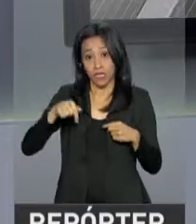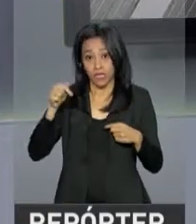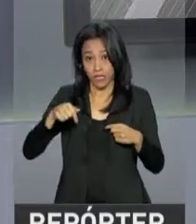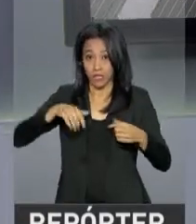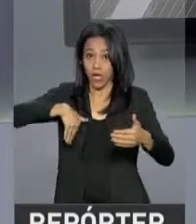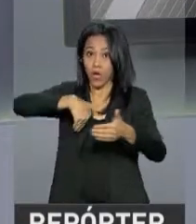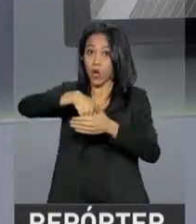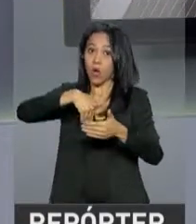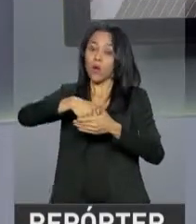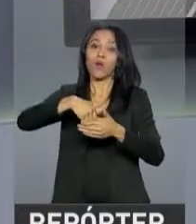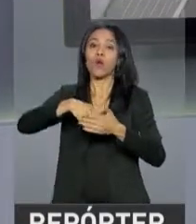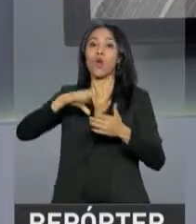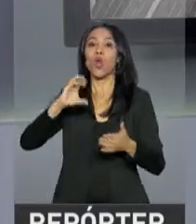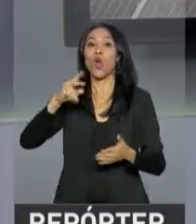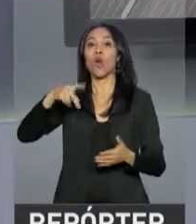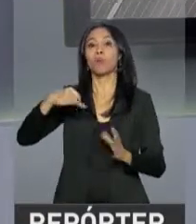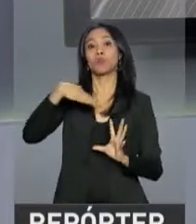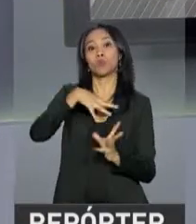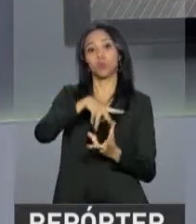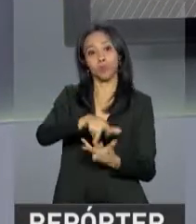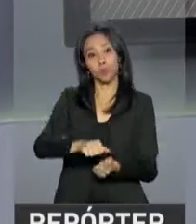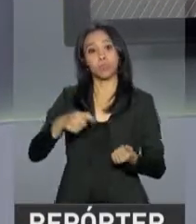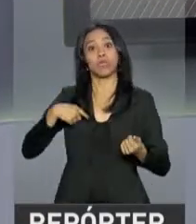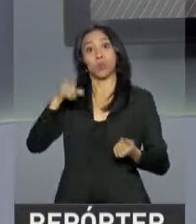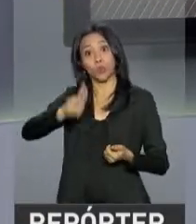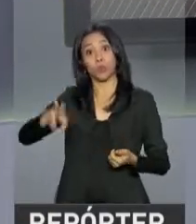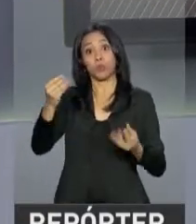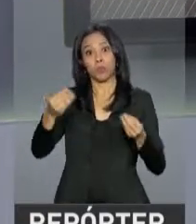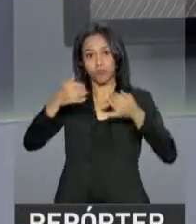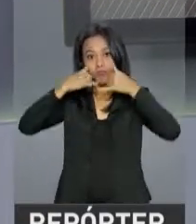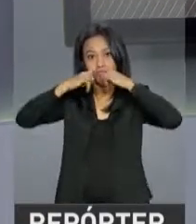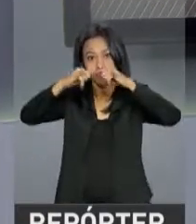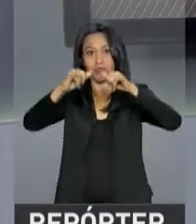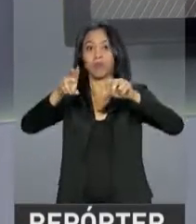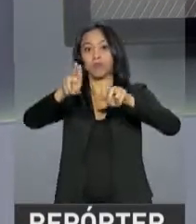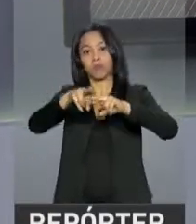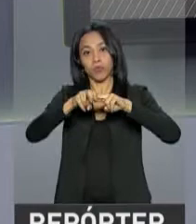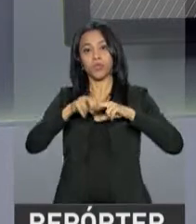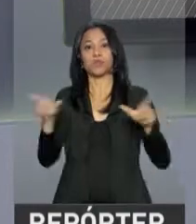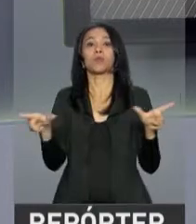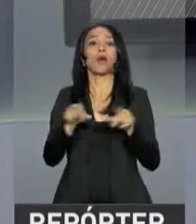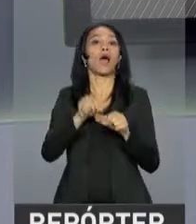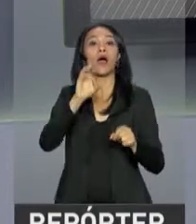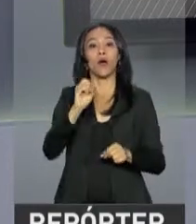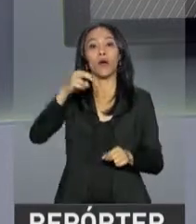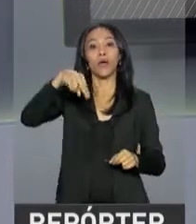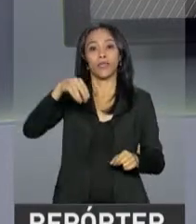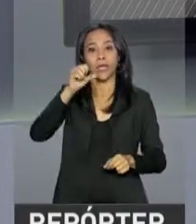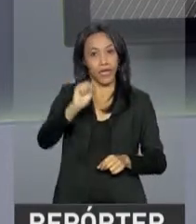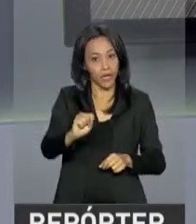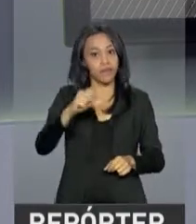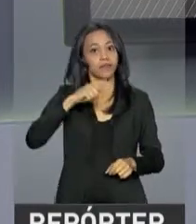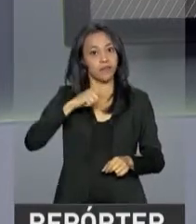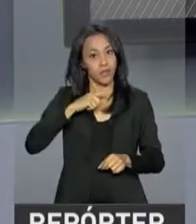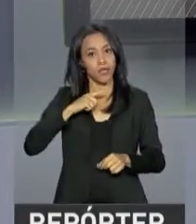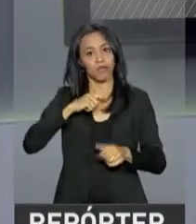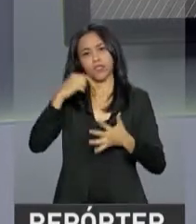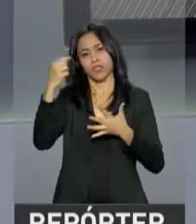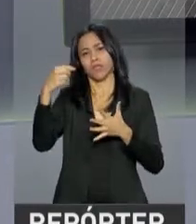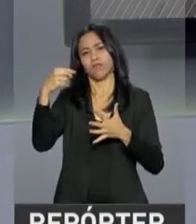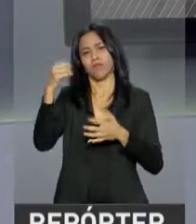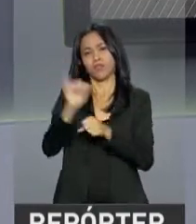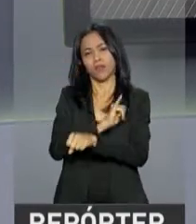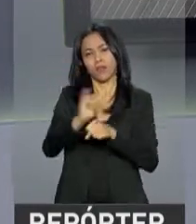Mundo, aumenta a demanda por energia. Por isso, o Operador Nacional do Sistema Elétrico, ONS, adotou uma série de medidas